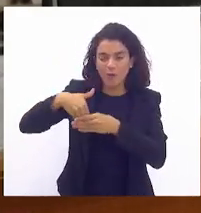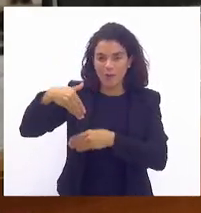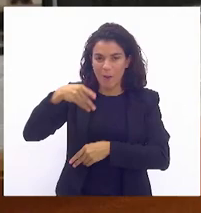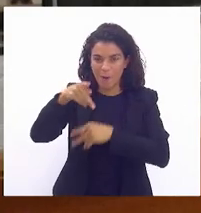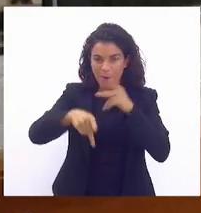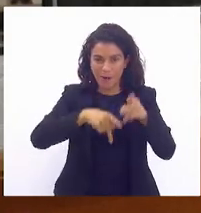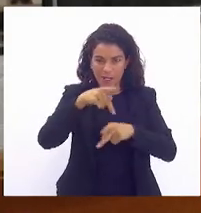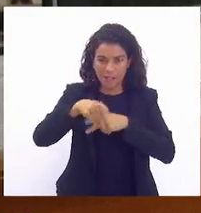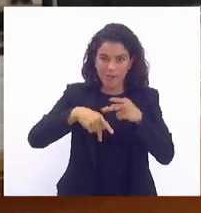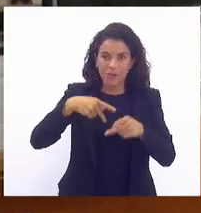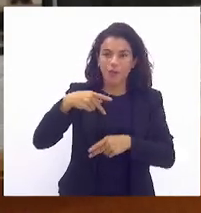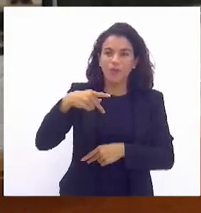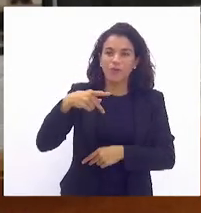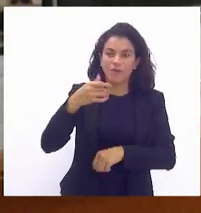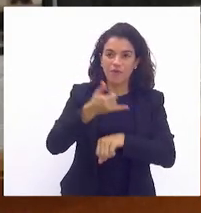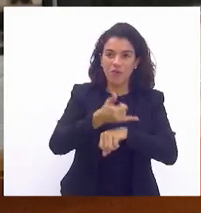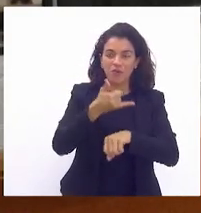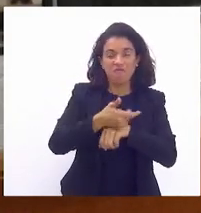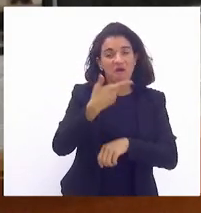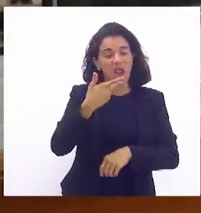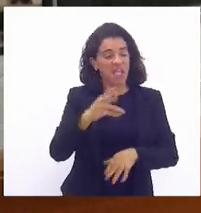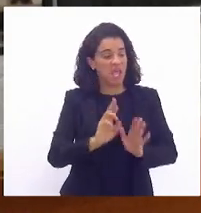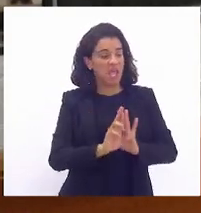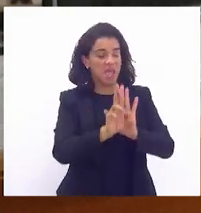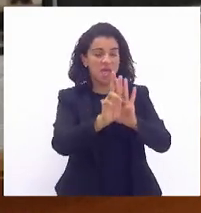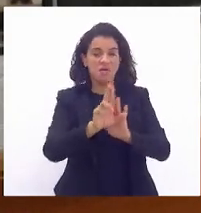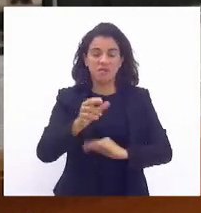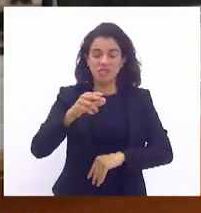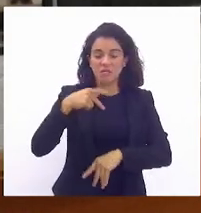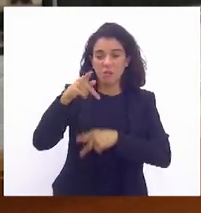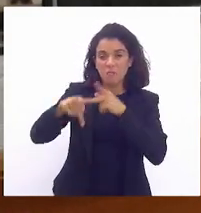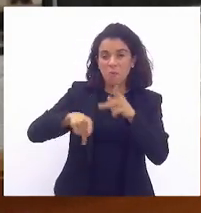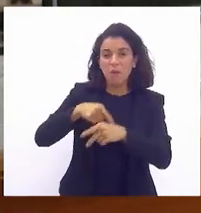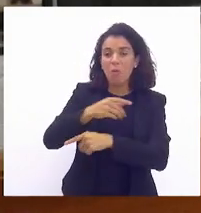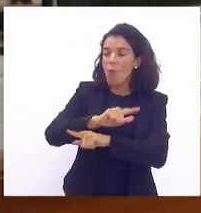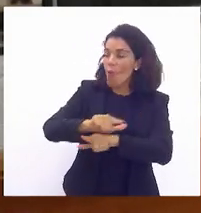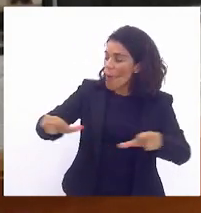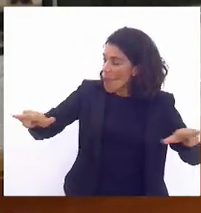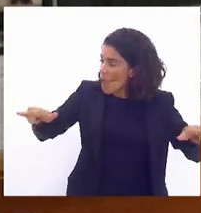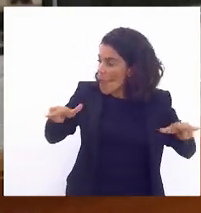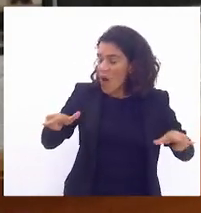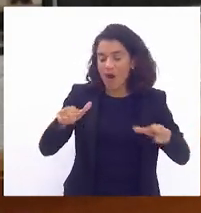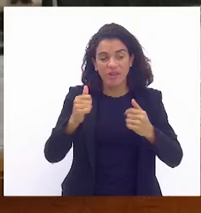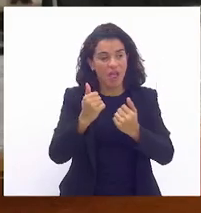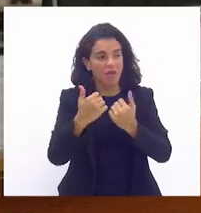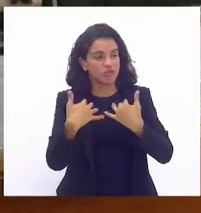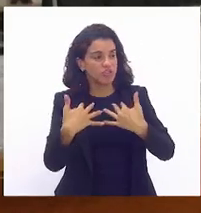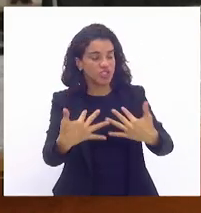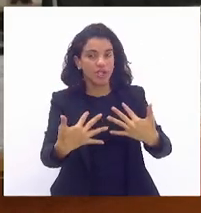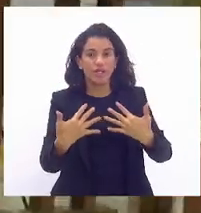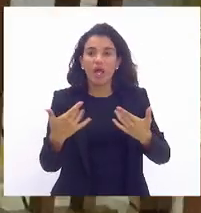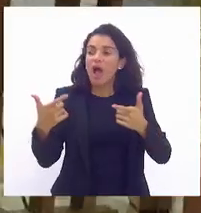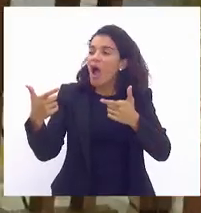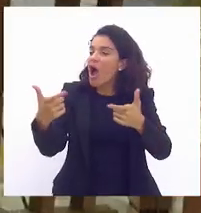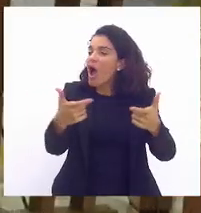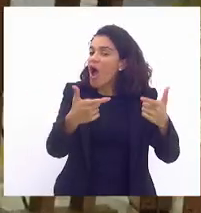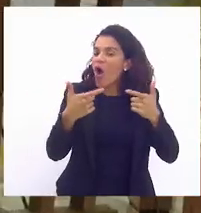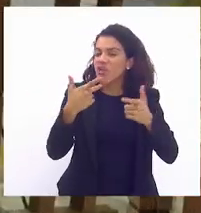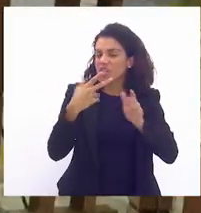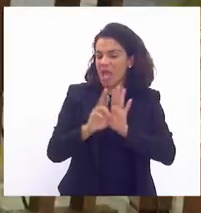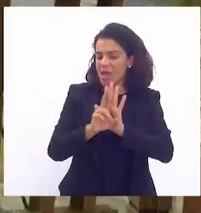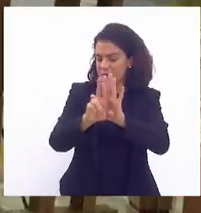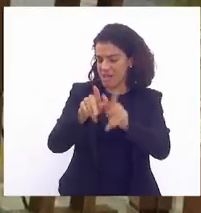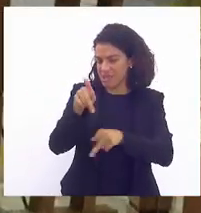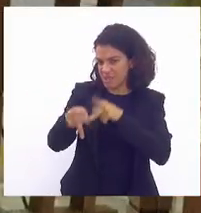Volta Redonda dizendo que é representante do povo e não está aqui nessa audiência aonde eles dizem que